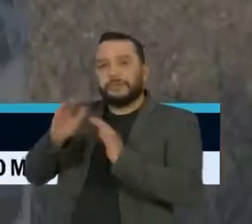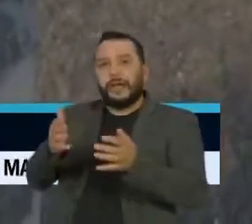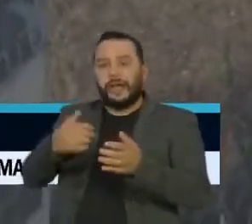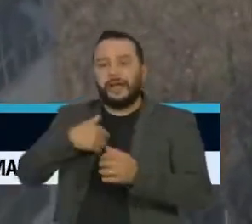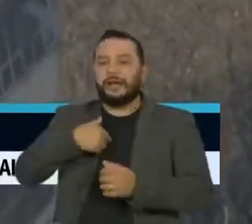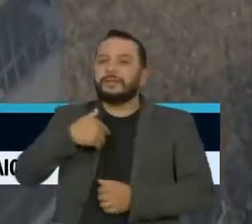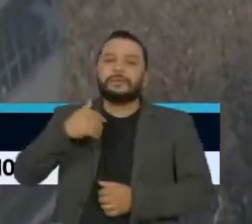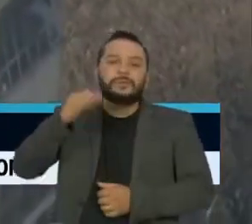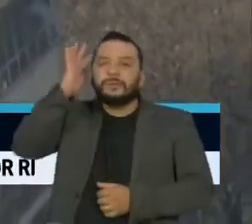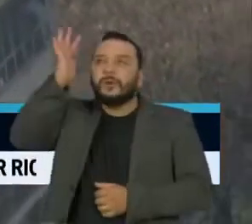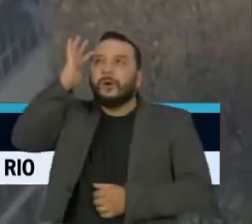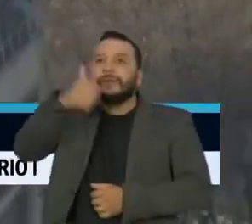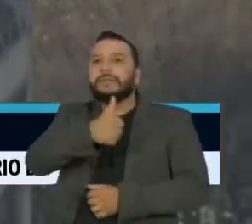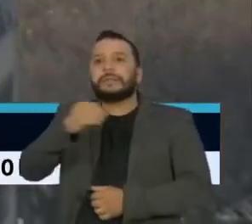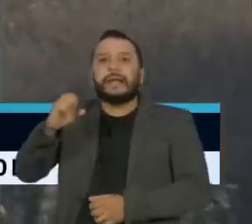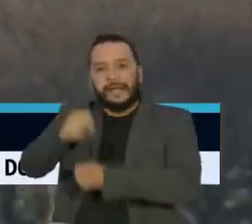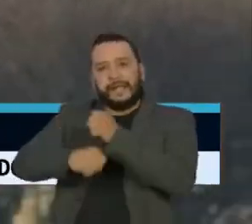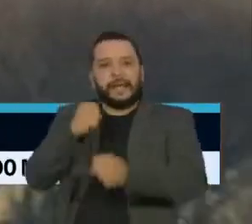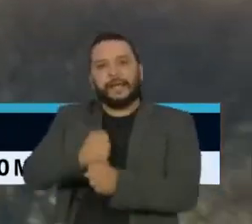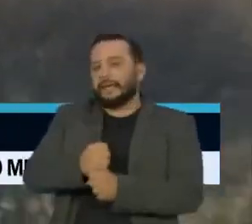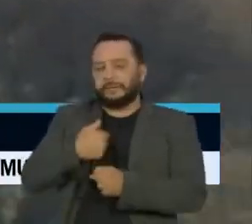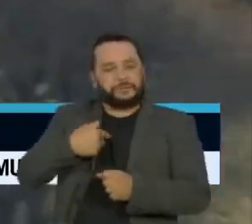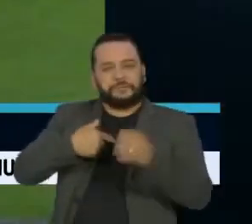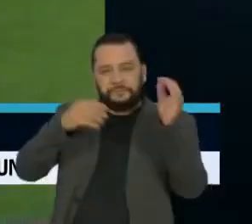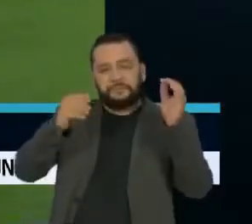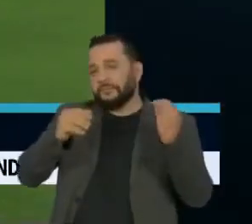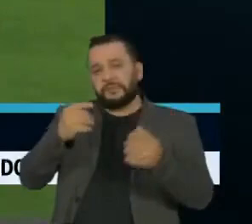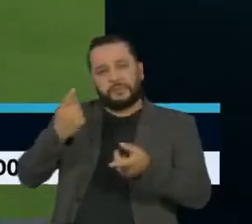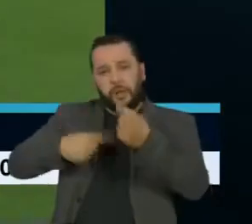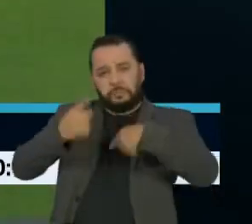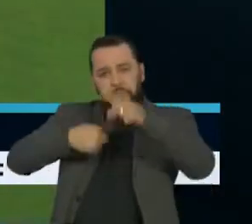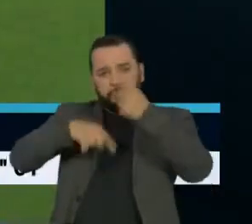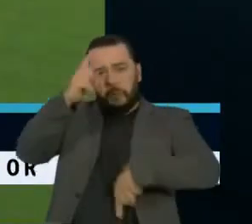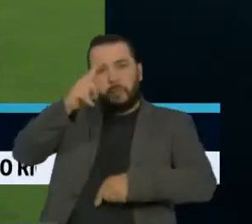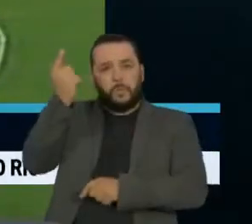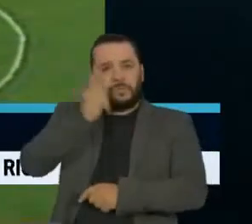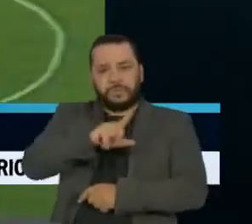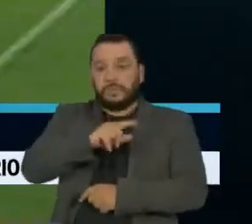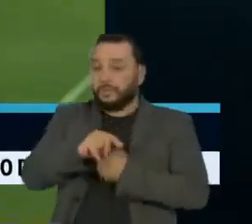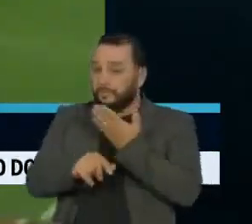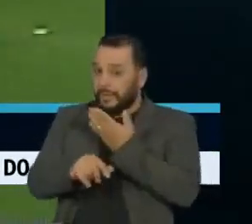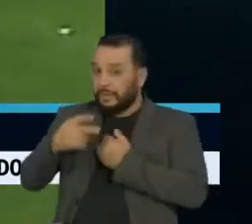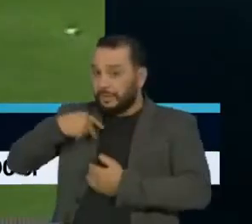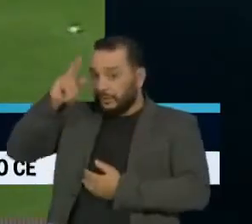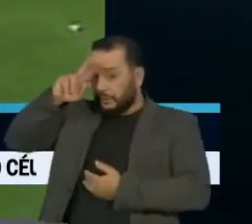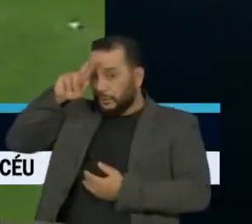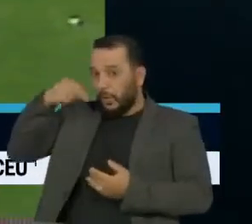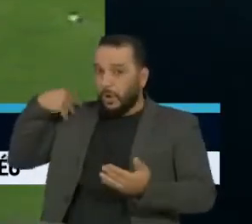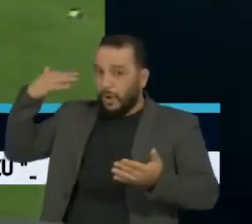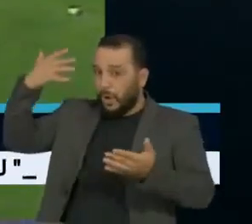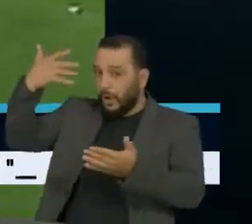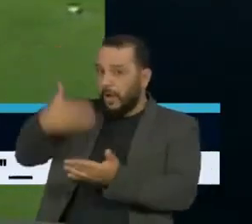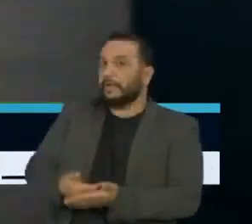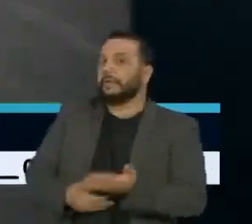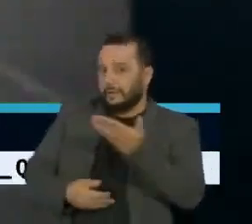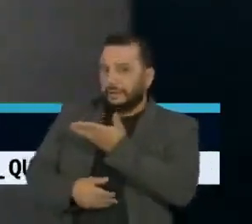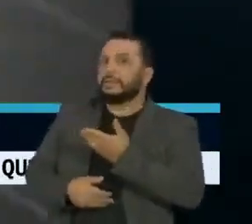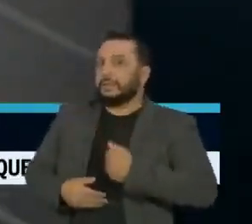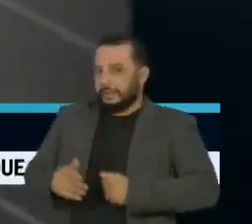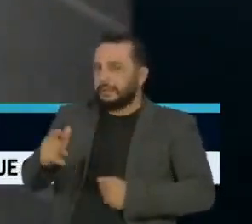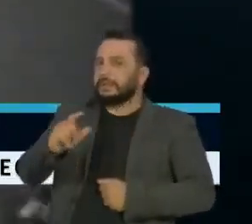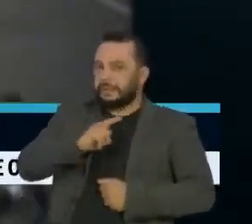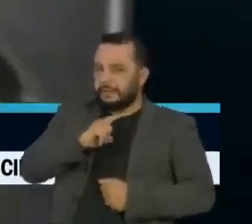sido um adversário fácil para a Portuguesa de Desportos. Mas há, na história do time do Canindé, uma